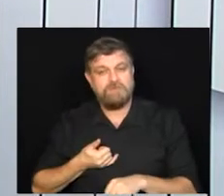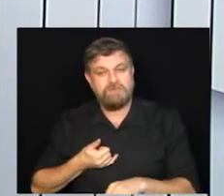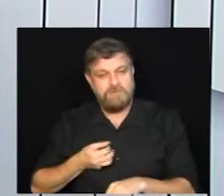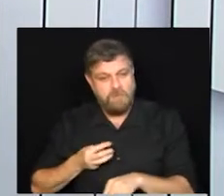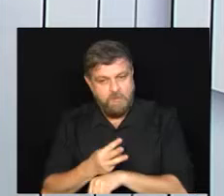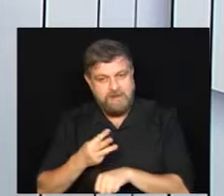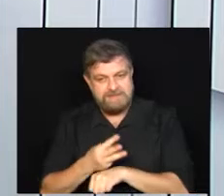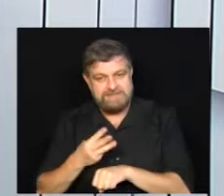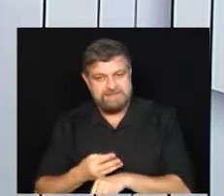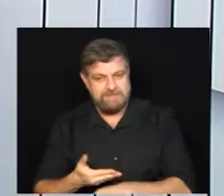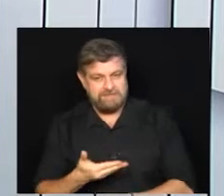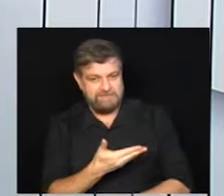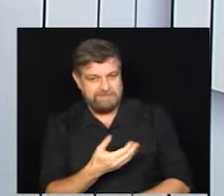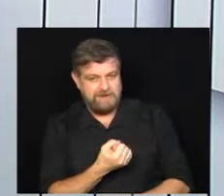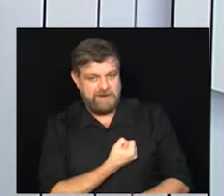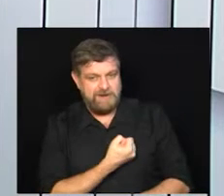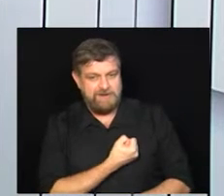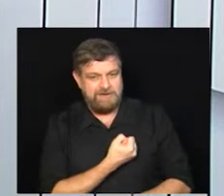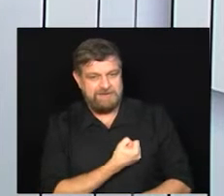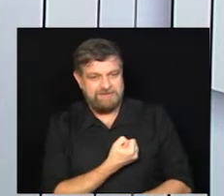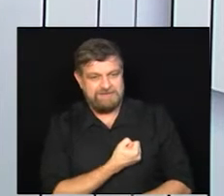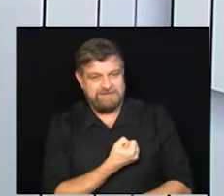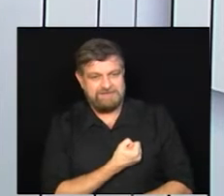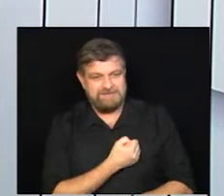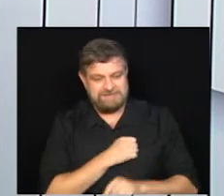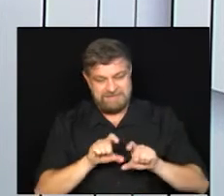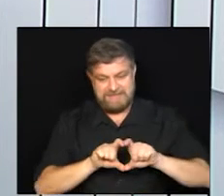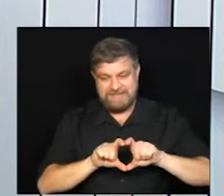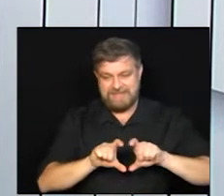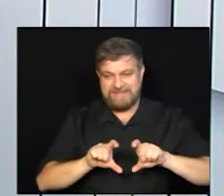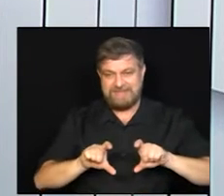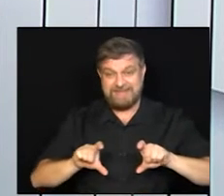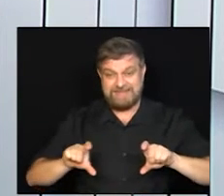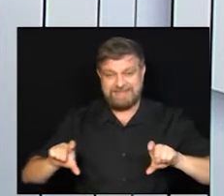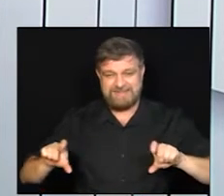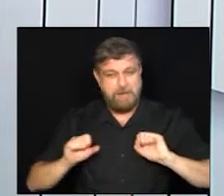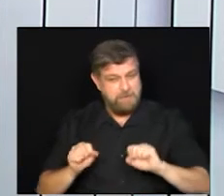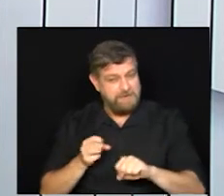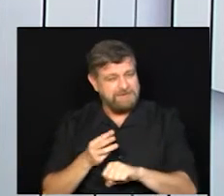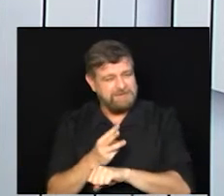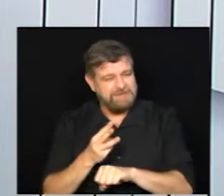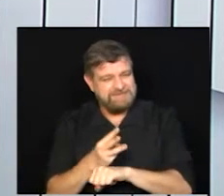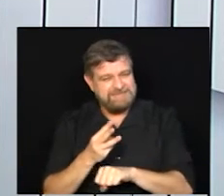está aqui embaixo da sua tela. 19 é o nosso DDD